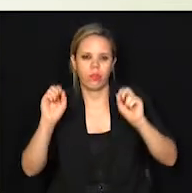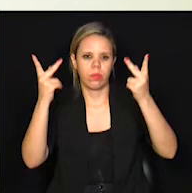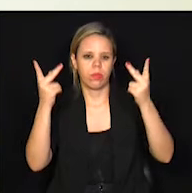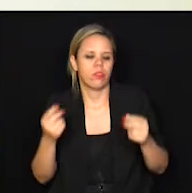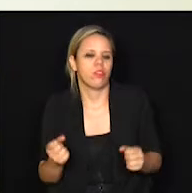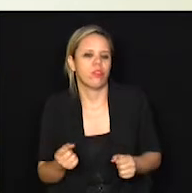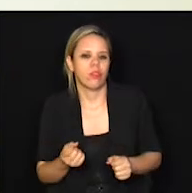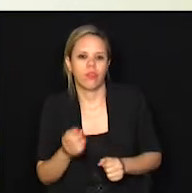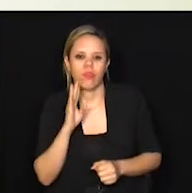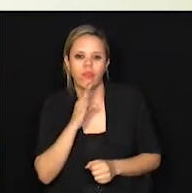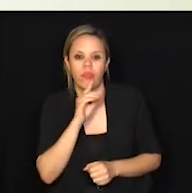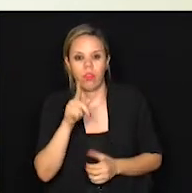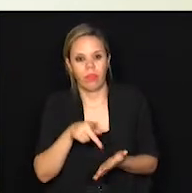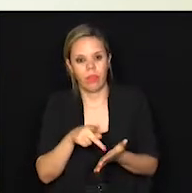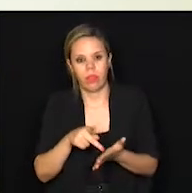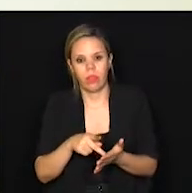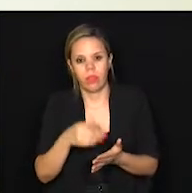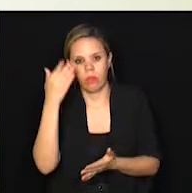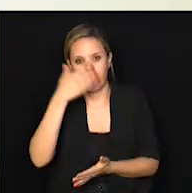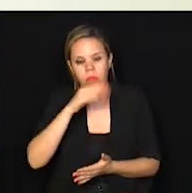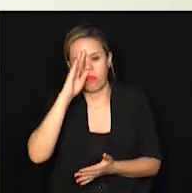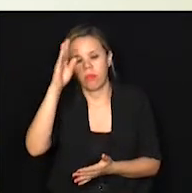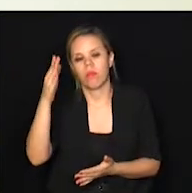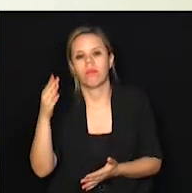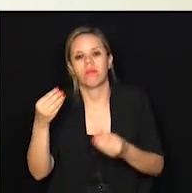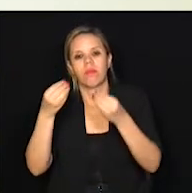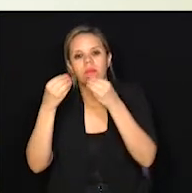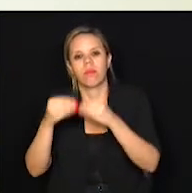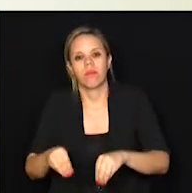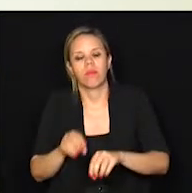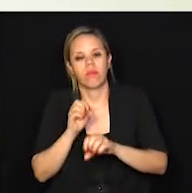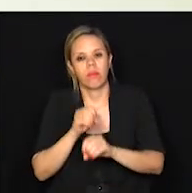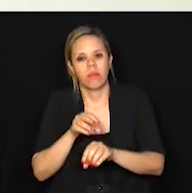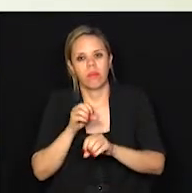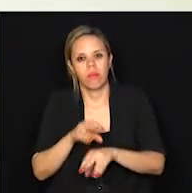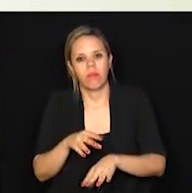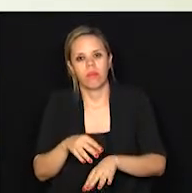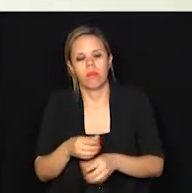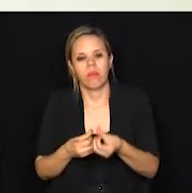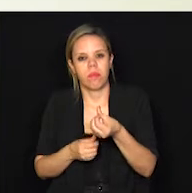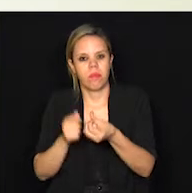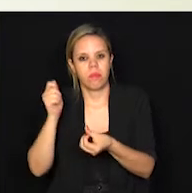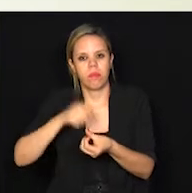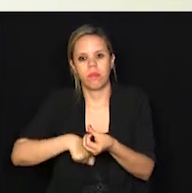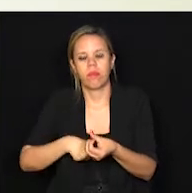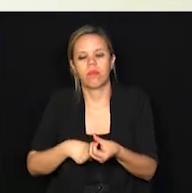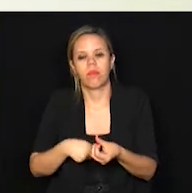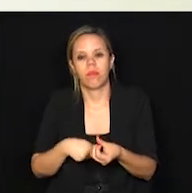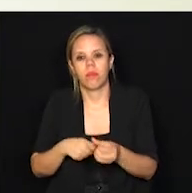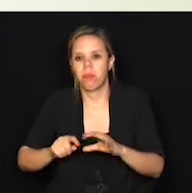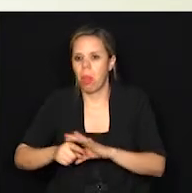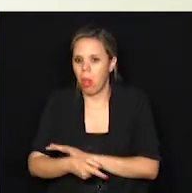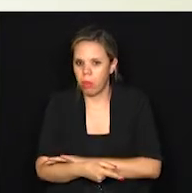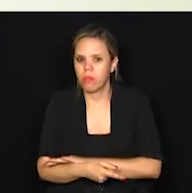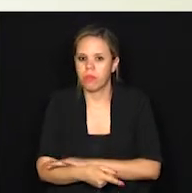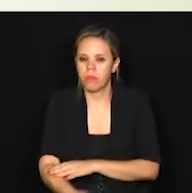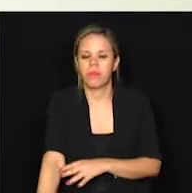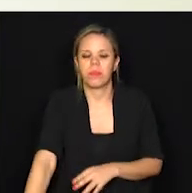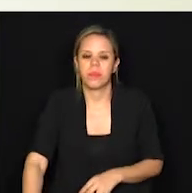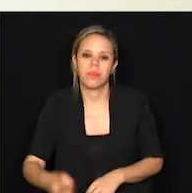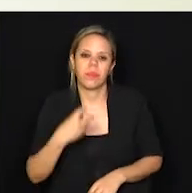ganho-ganho, né? Não há quem perca com isso. Eu acho que a gente tem também essas preocupações de, em reabrindo a